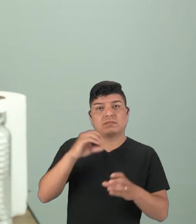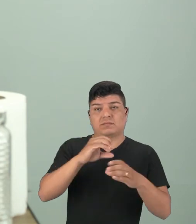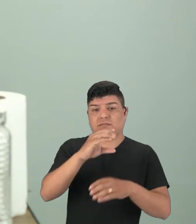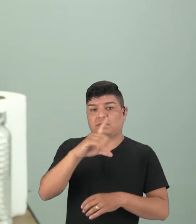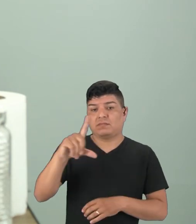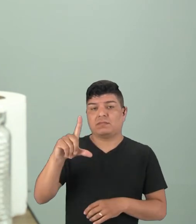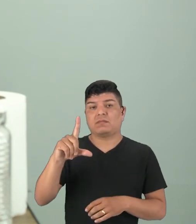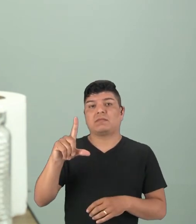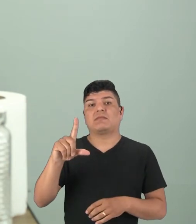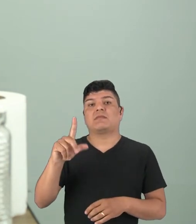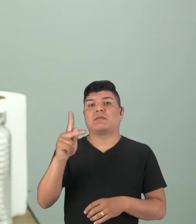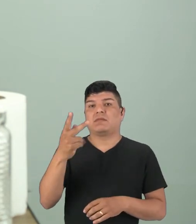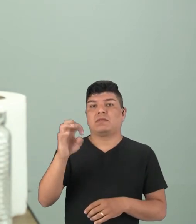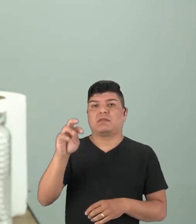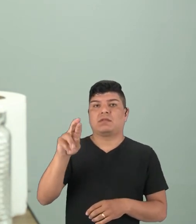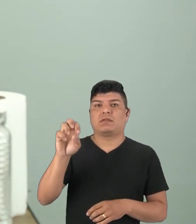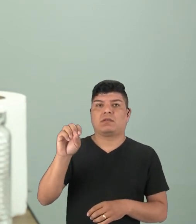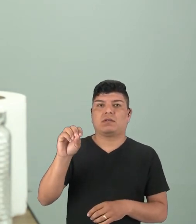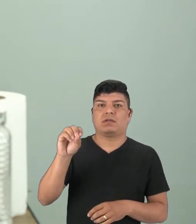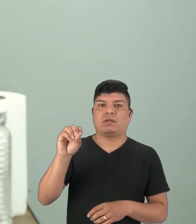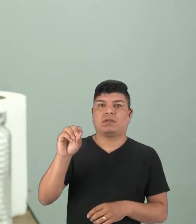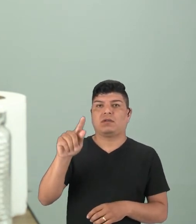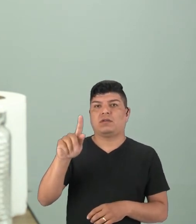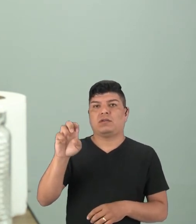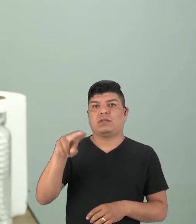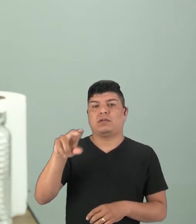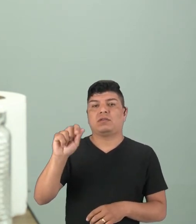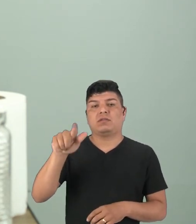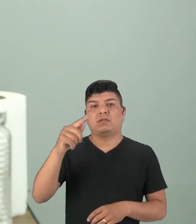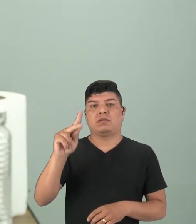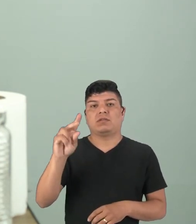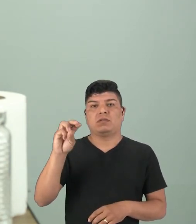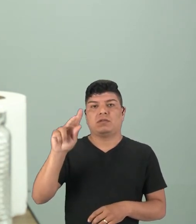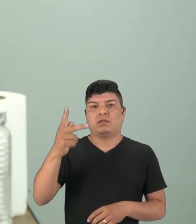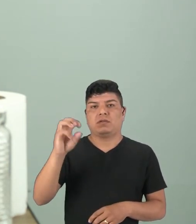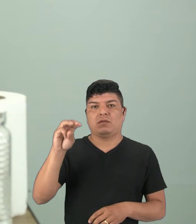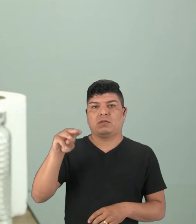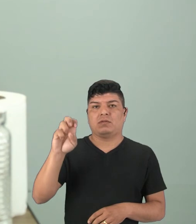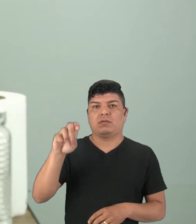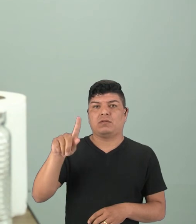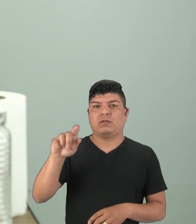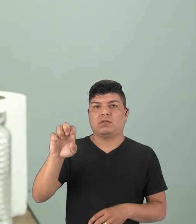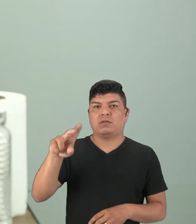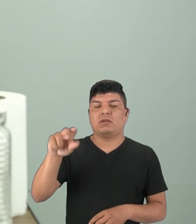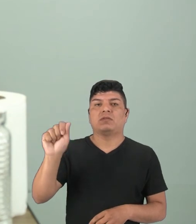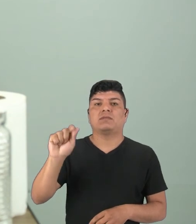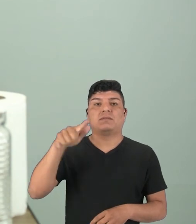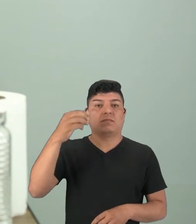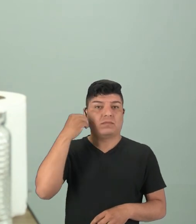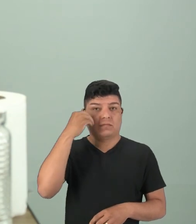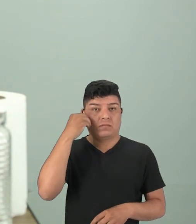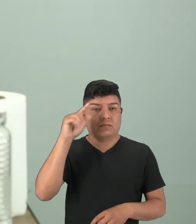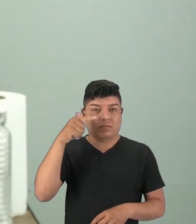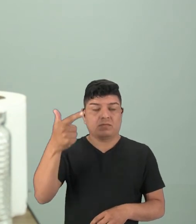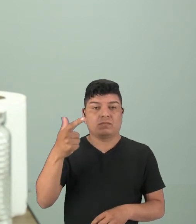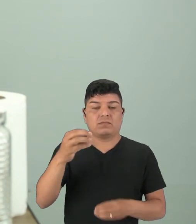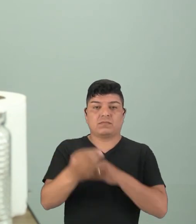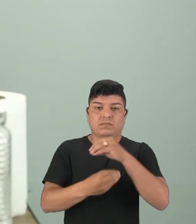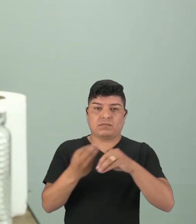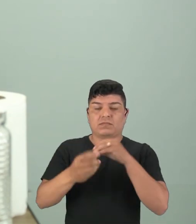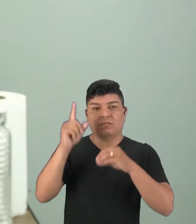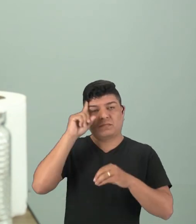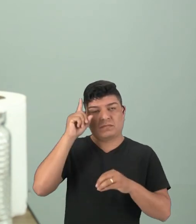classifica como heterogênea e homogênea. A gente vai fazer outras experiências na próxima aula, tá bom? Juntos misturas que a gente faz no